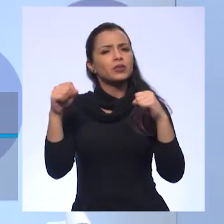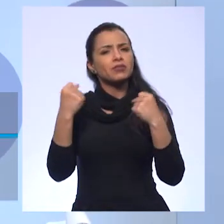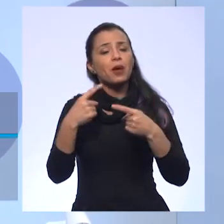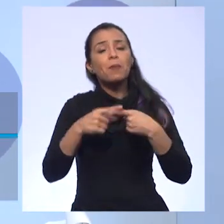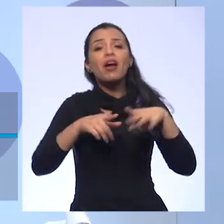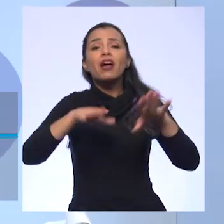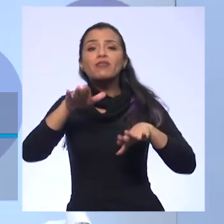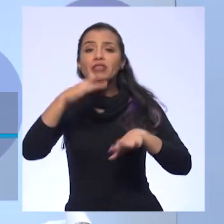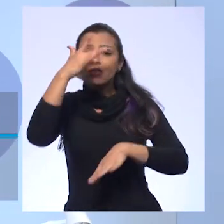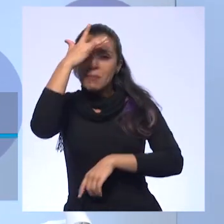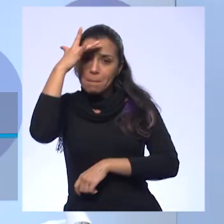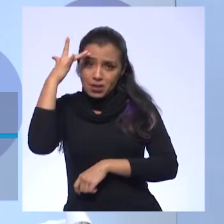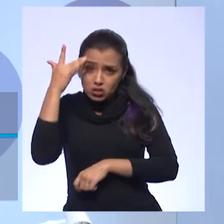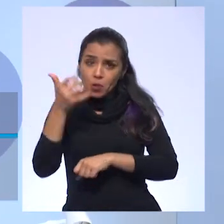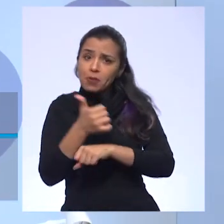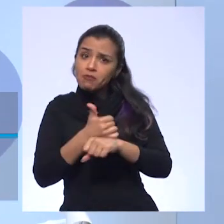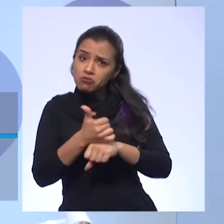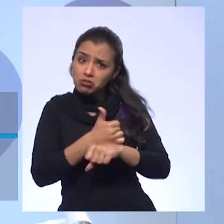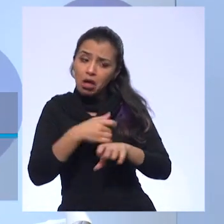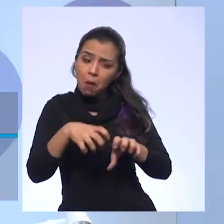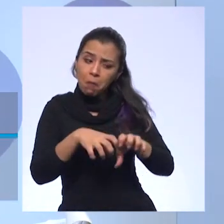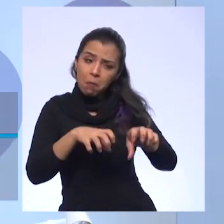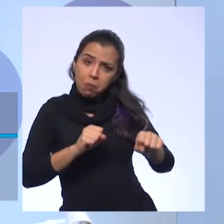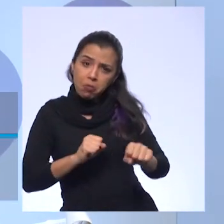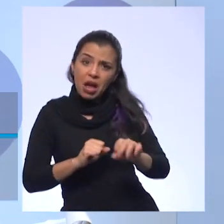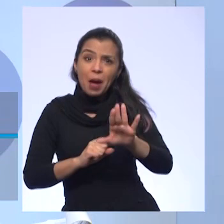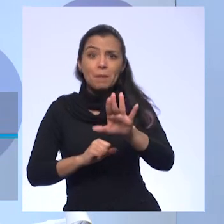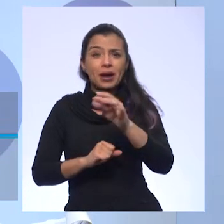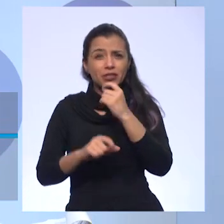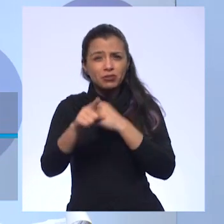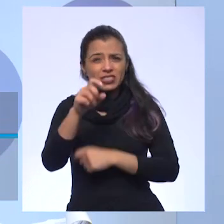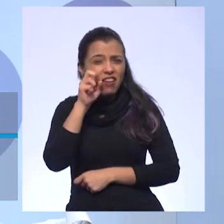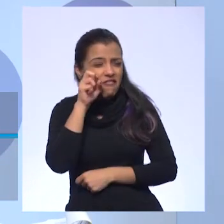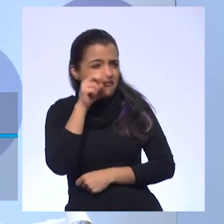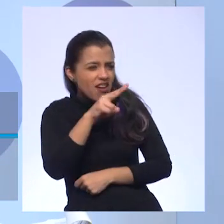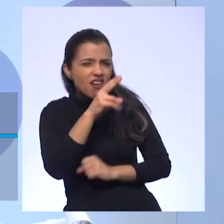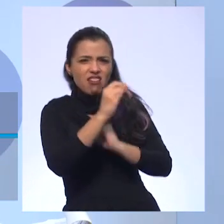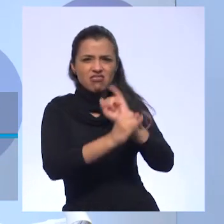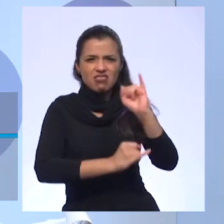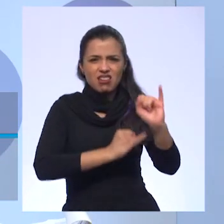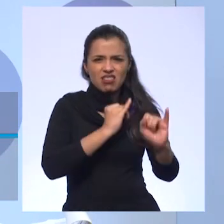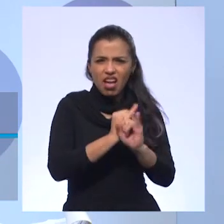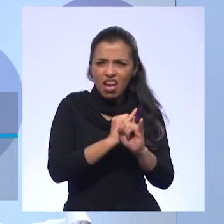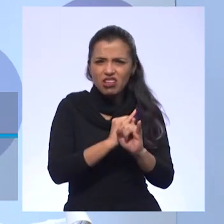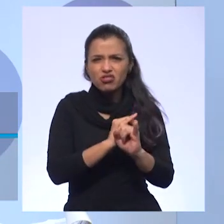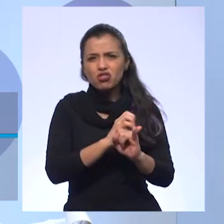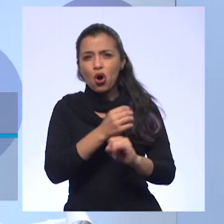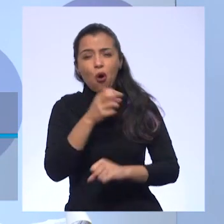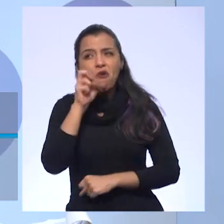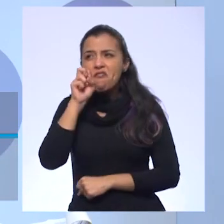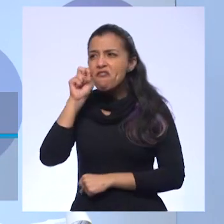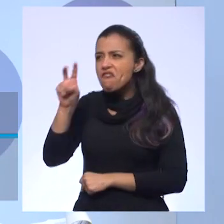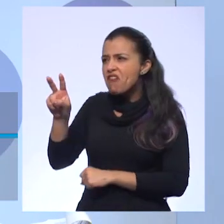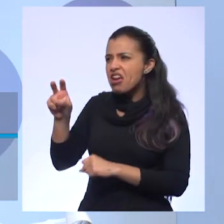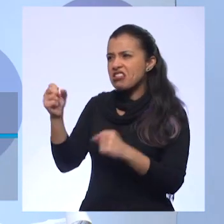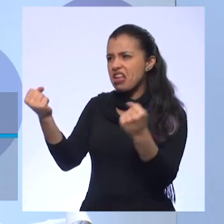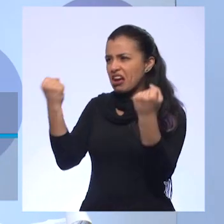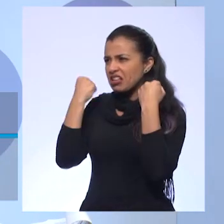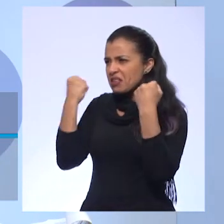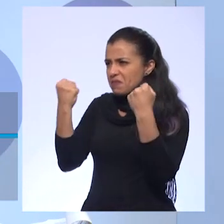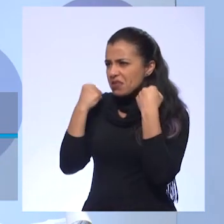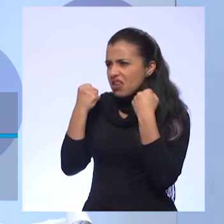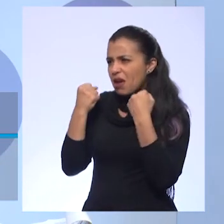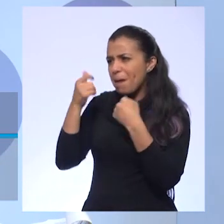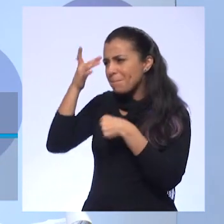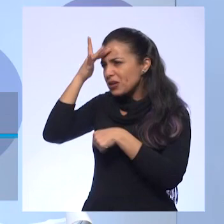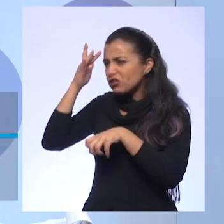bem formado, e às vezes você dá ouvido a boatos na internet, às vezes um cara que até dá aula numa academia comercial, mas nem formado é,